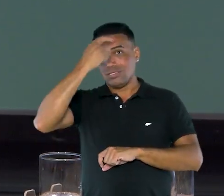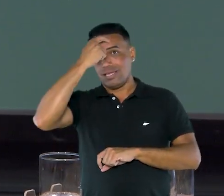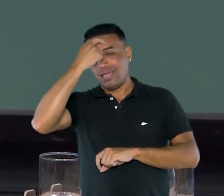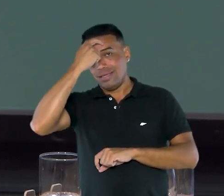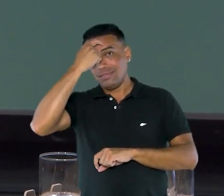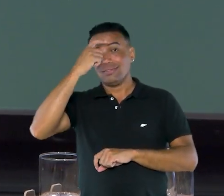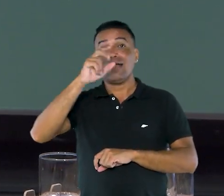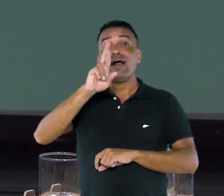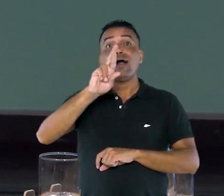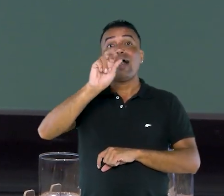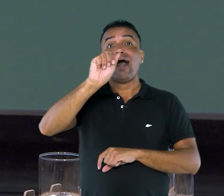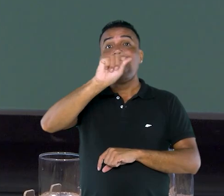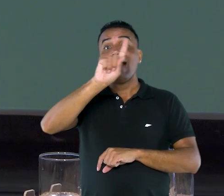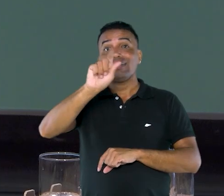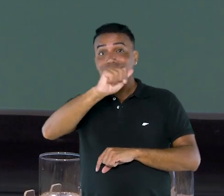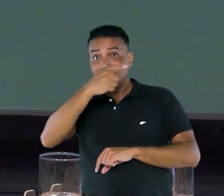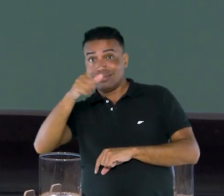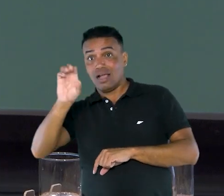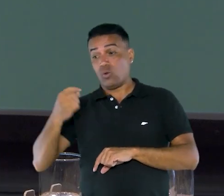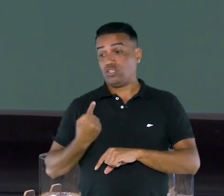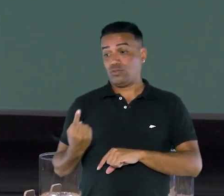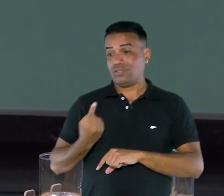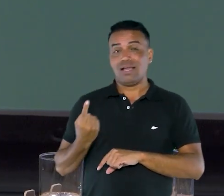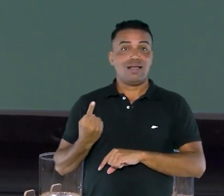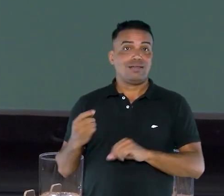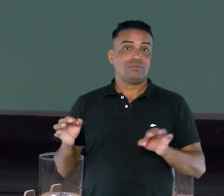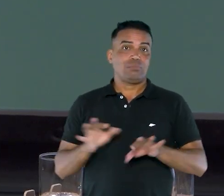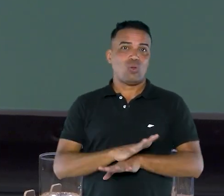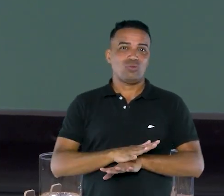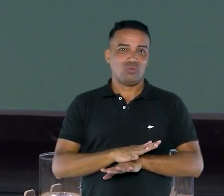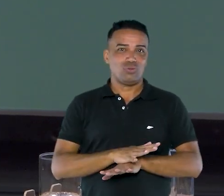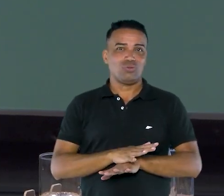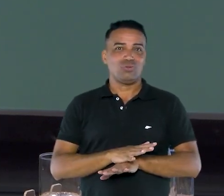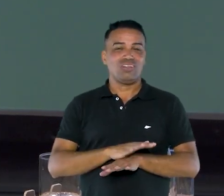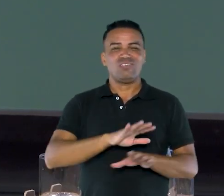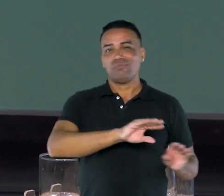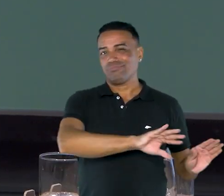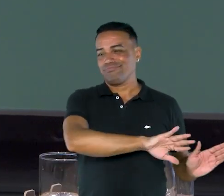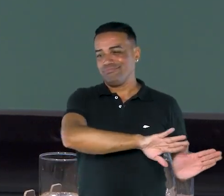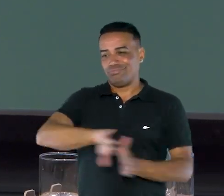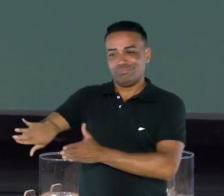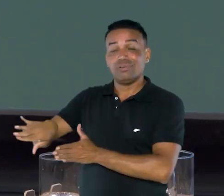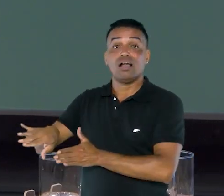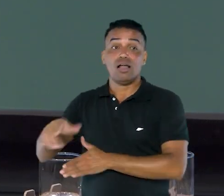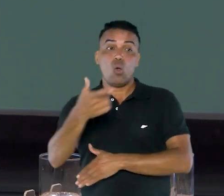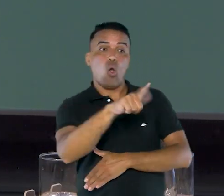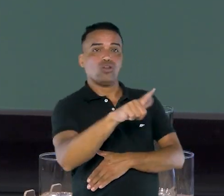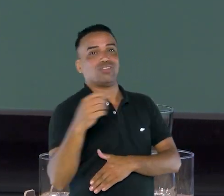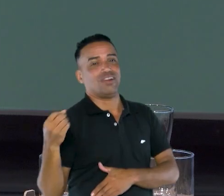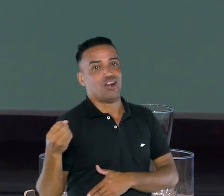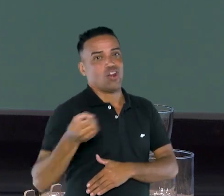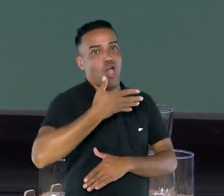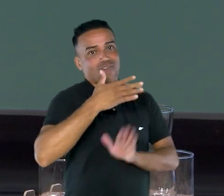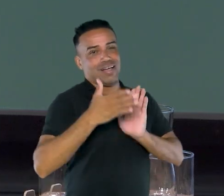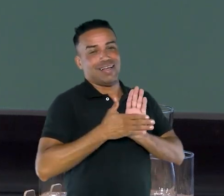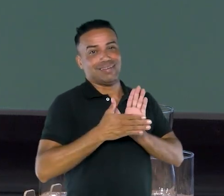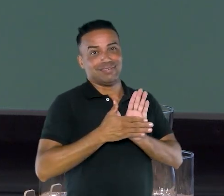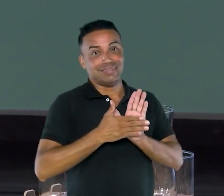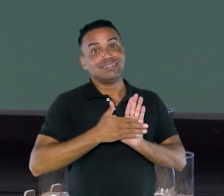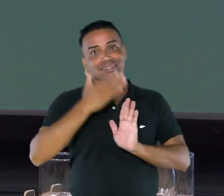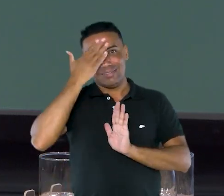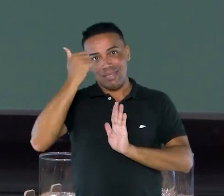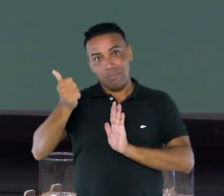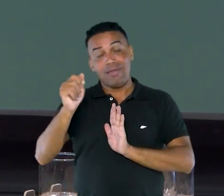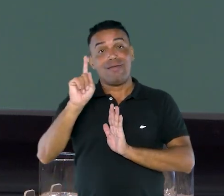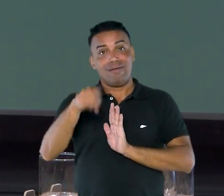razão, individualidade. Pronto, vamos passar para outra coisa e vamos saber